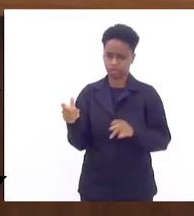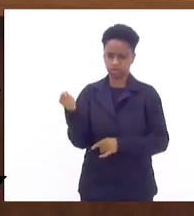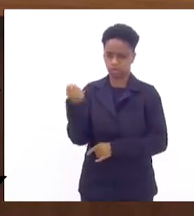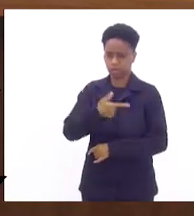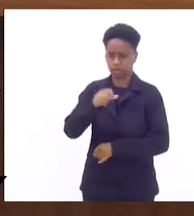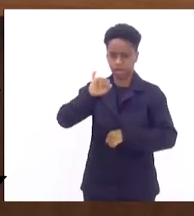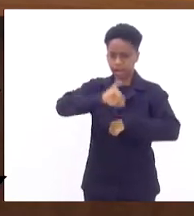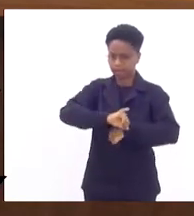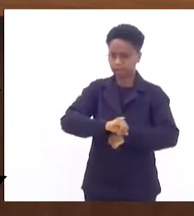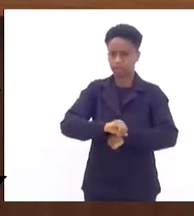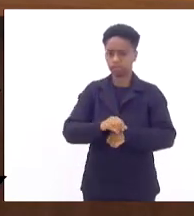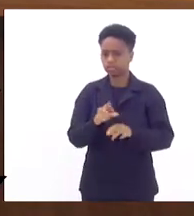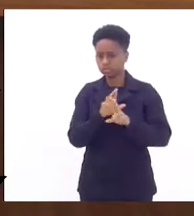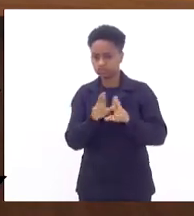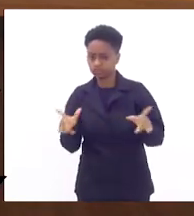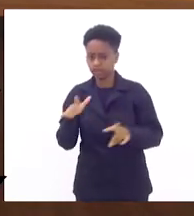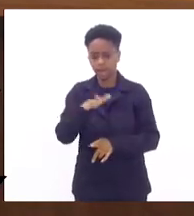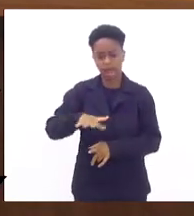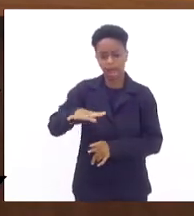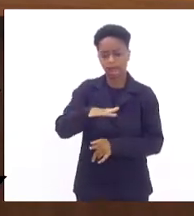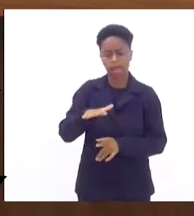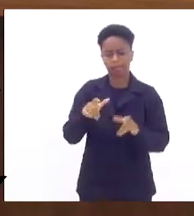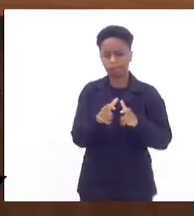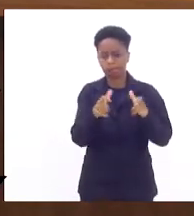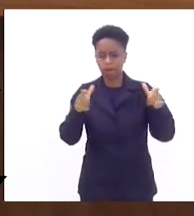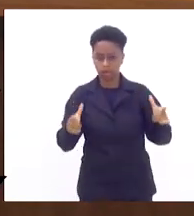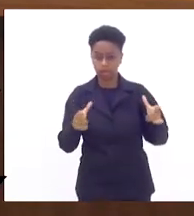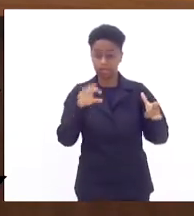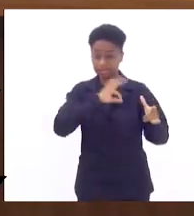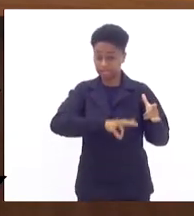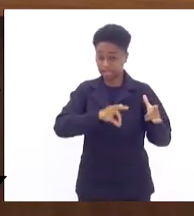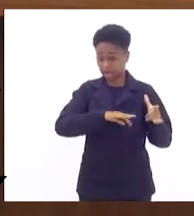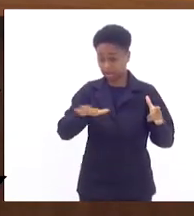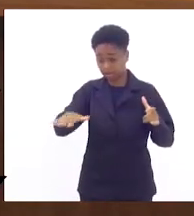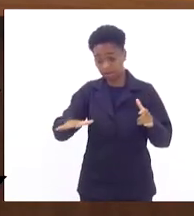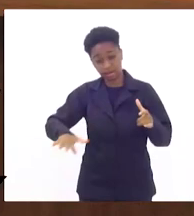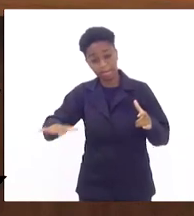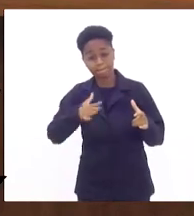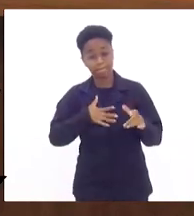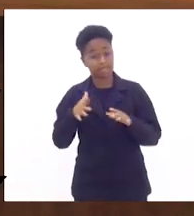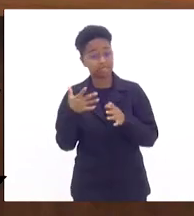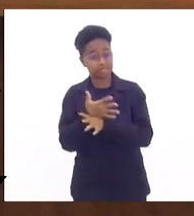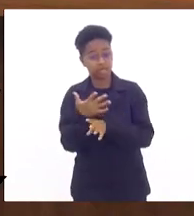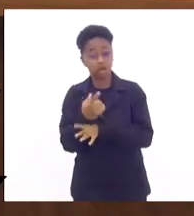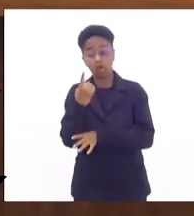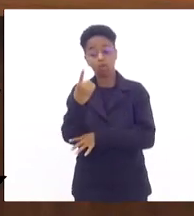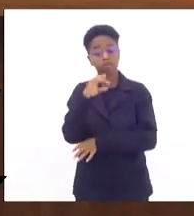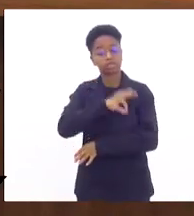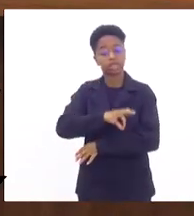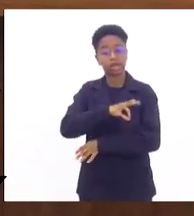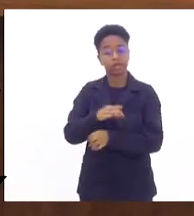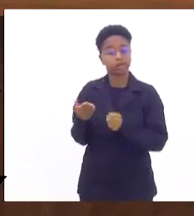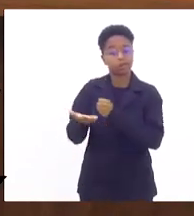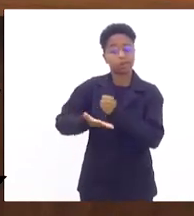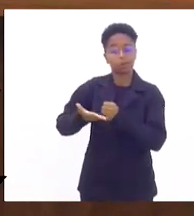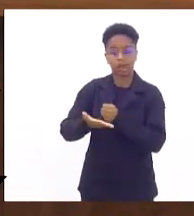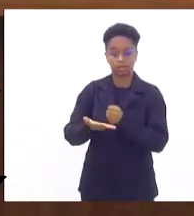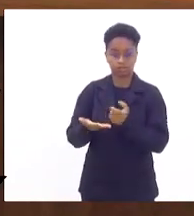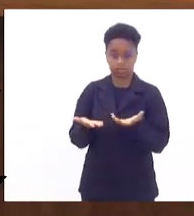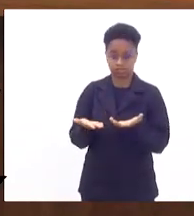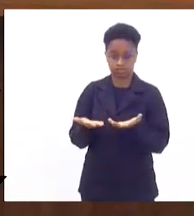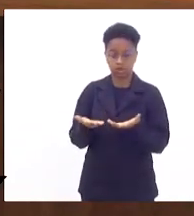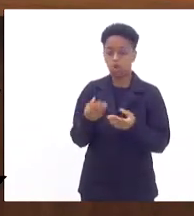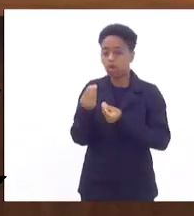capital, é diferente das regiões maiores. A média salarial do meu município de região é um salário mínimo e meio. Como